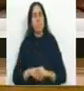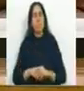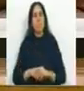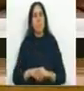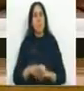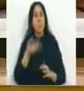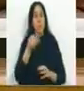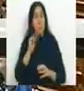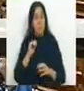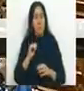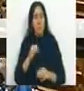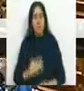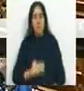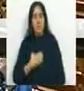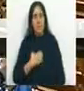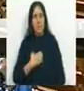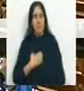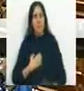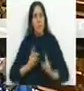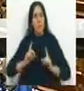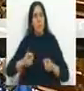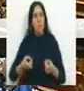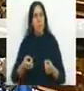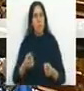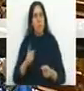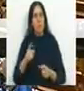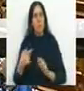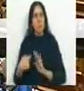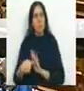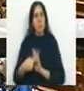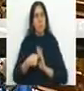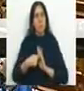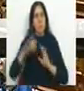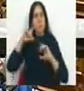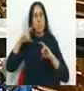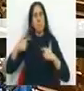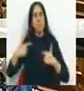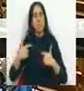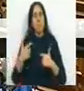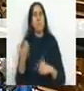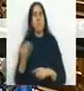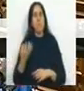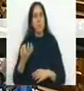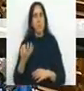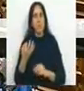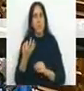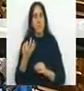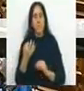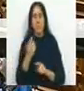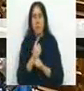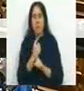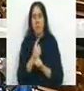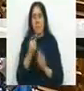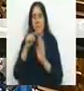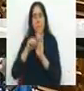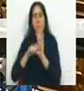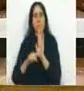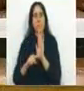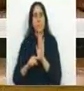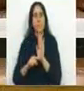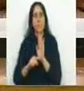PS começa a sentir o que é ter a faca espetada por ter relativamente a essas